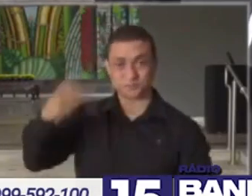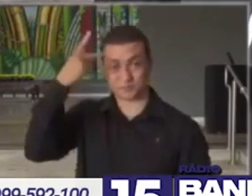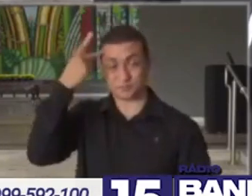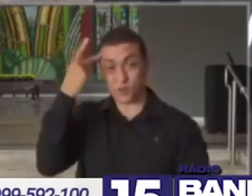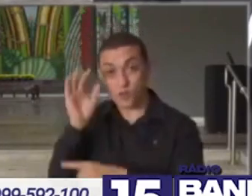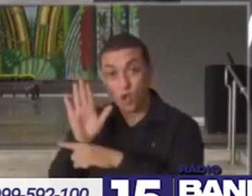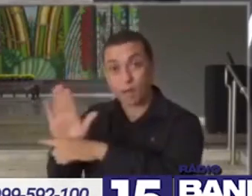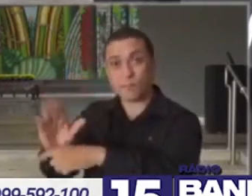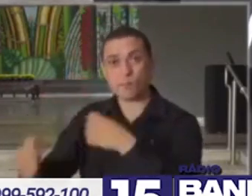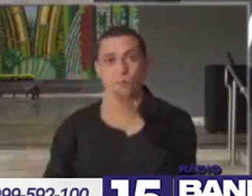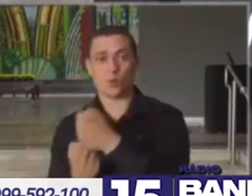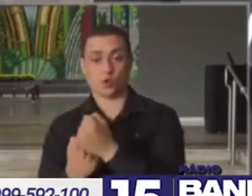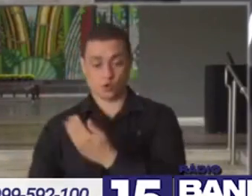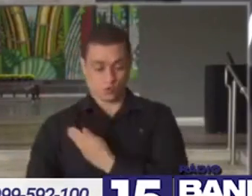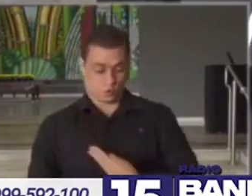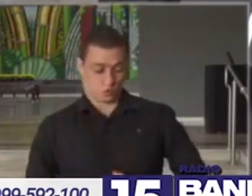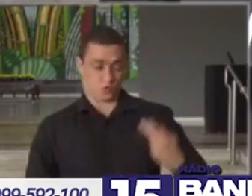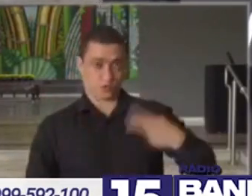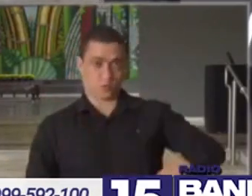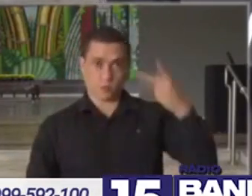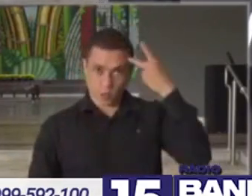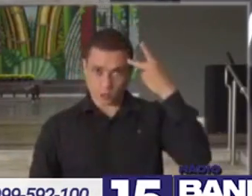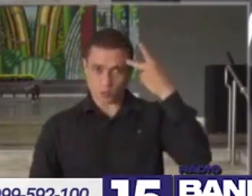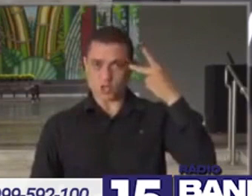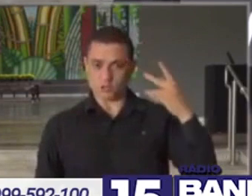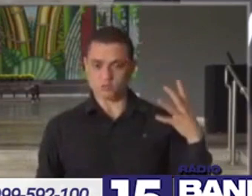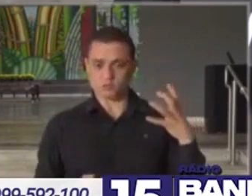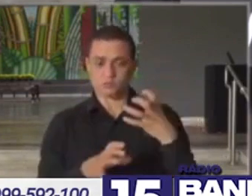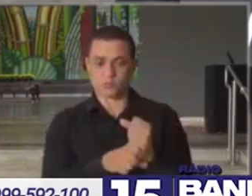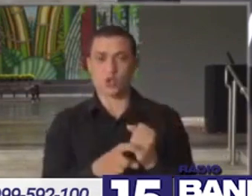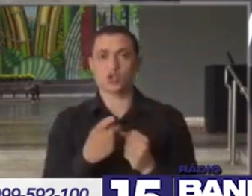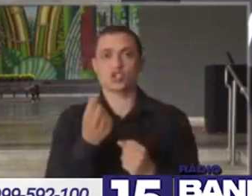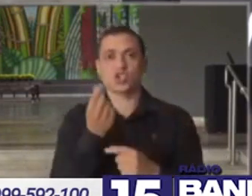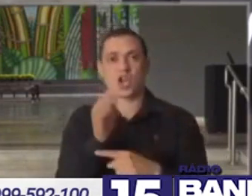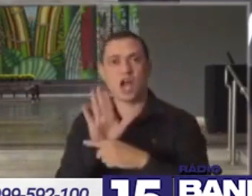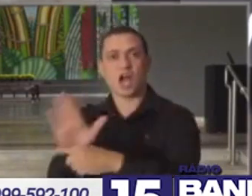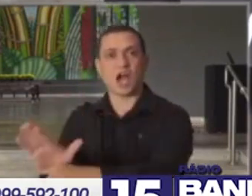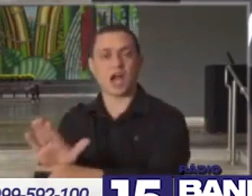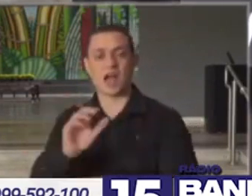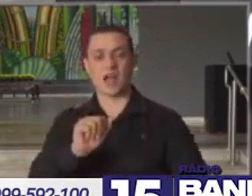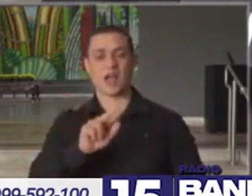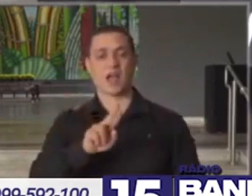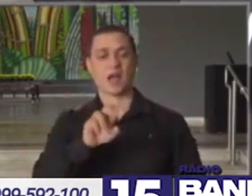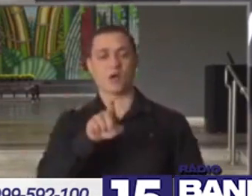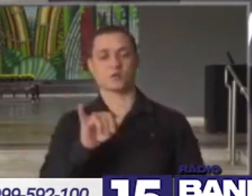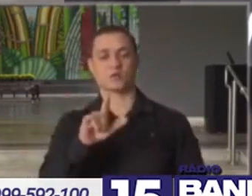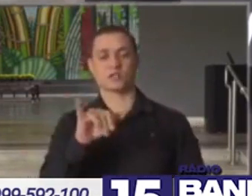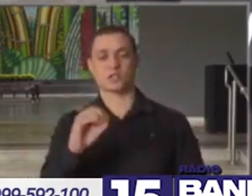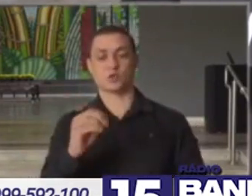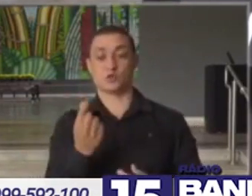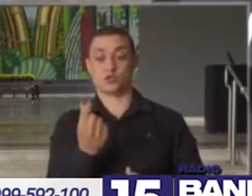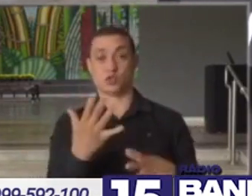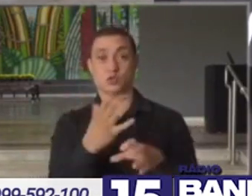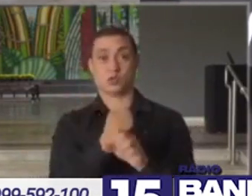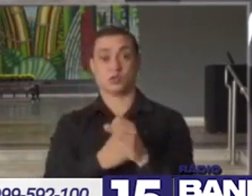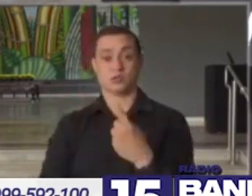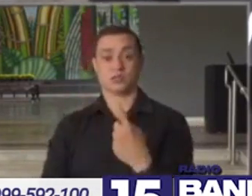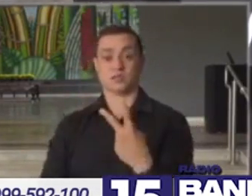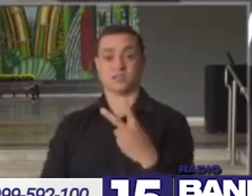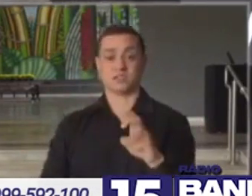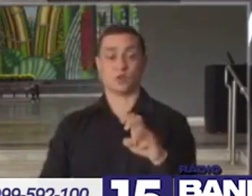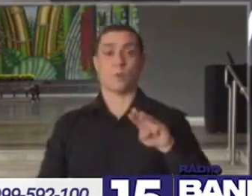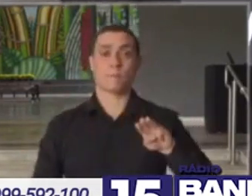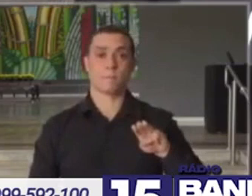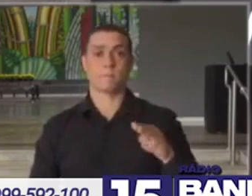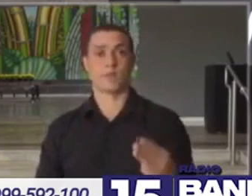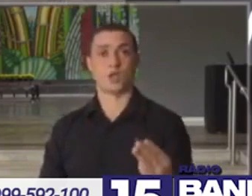Brasil. Estamos anunciando hoje um apoio emergencial ao setor de turismo, eventos, comércio e gastronomia